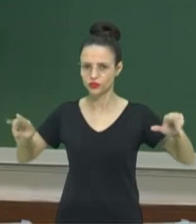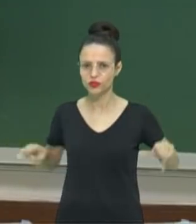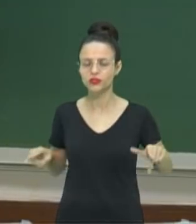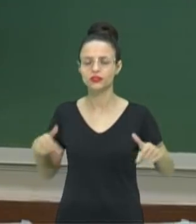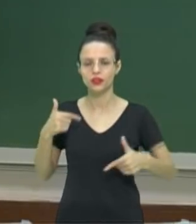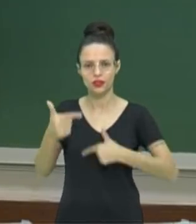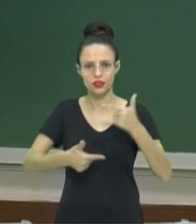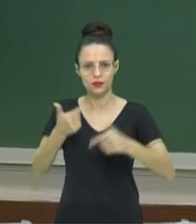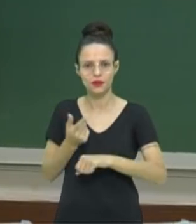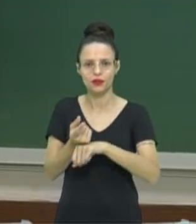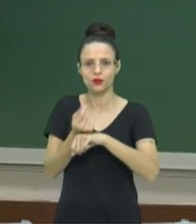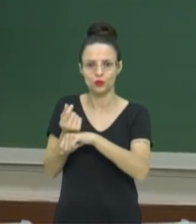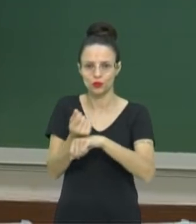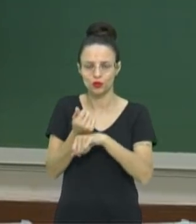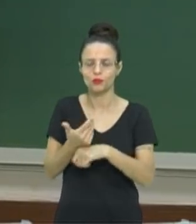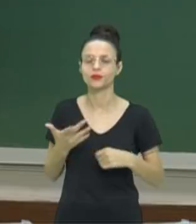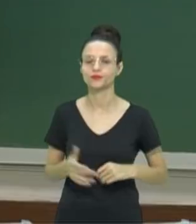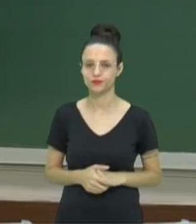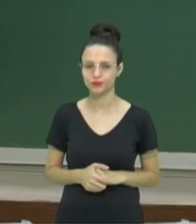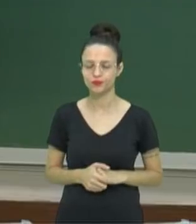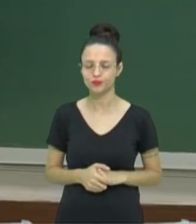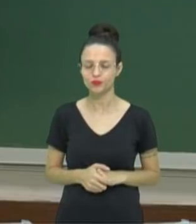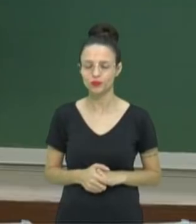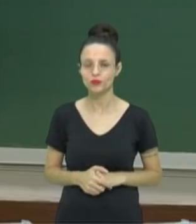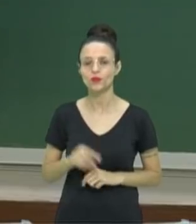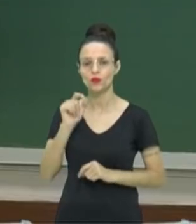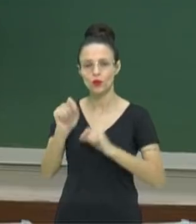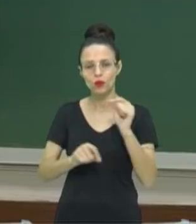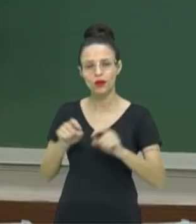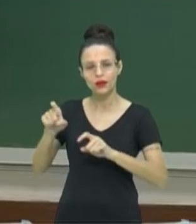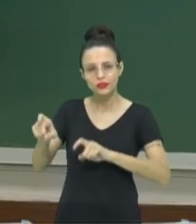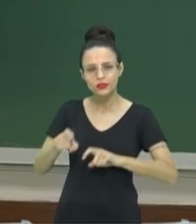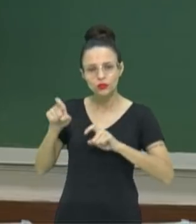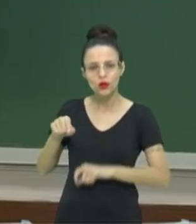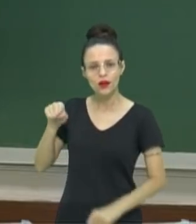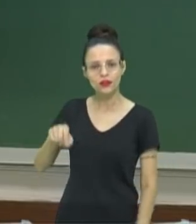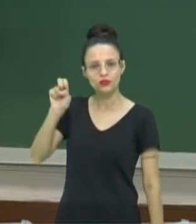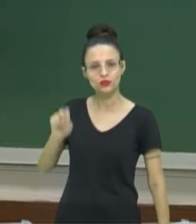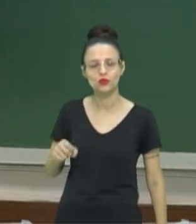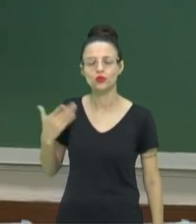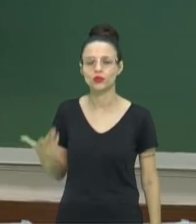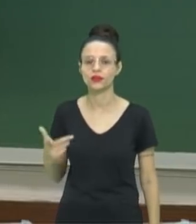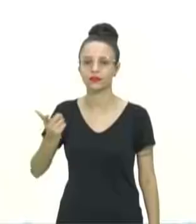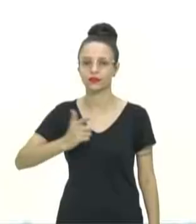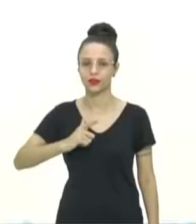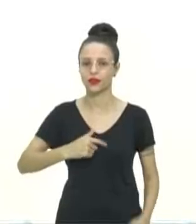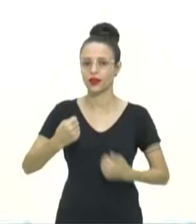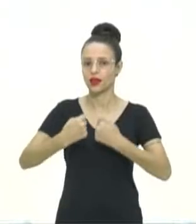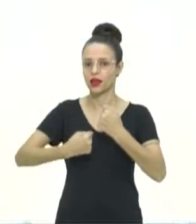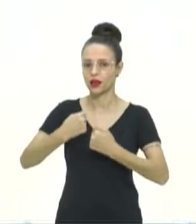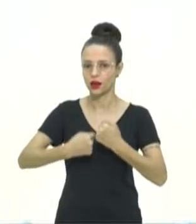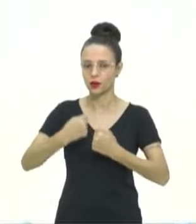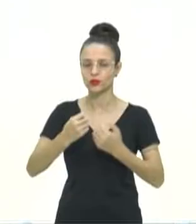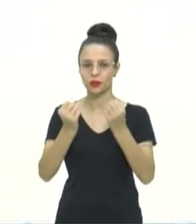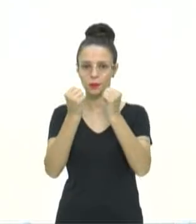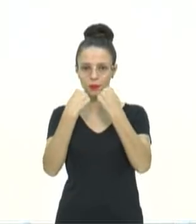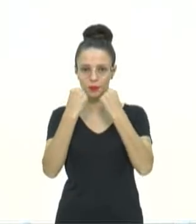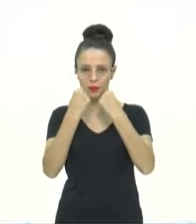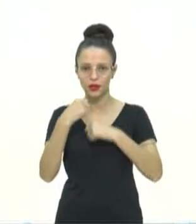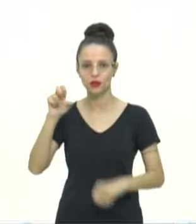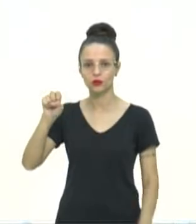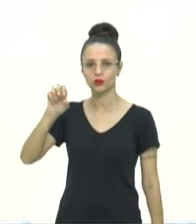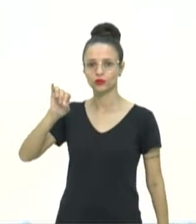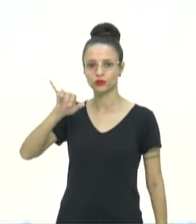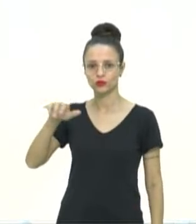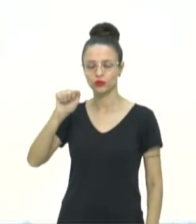de atividades econômicas. Entre os itens produzidos pela agricultura ali da região sul, nós temos o arroz, o milho, a